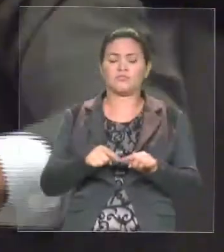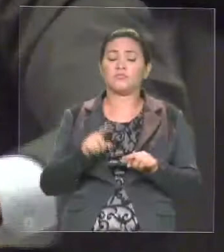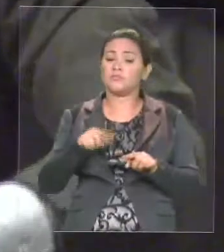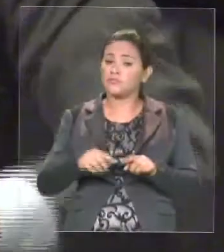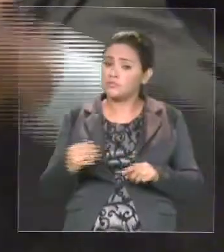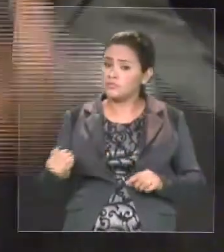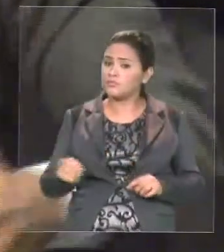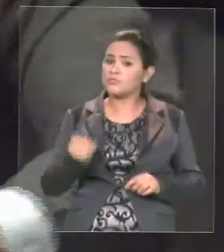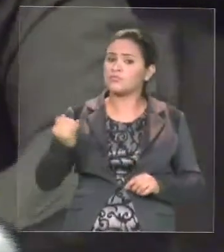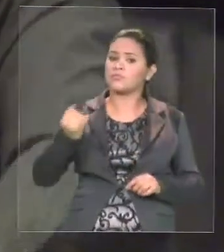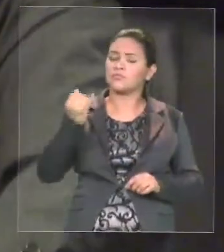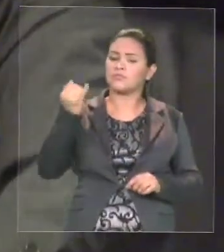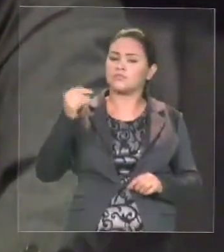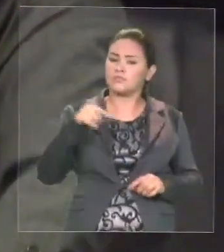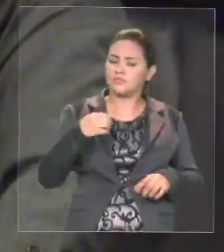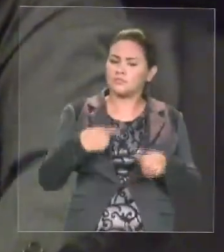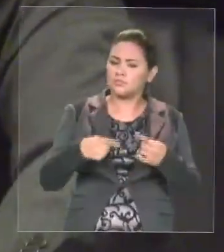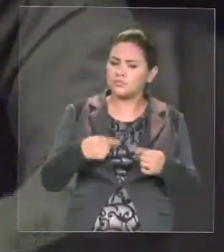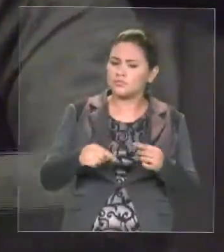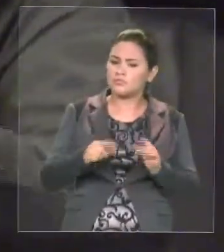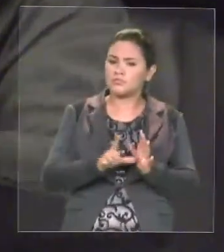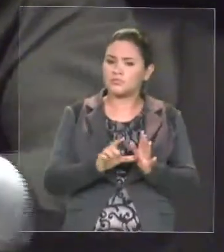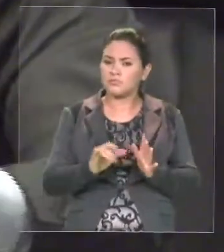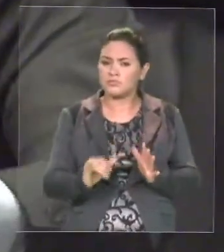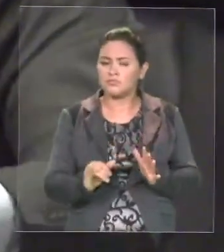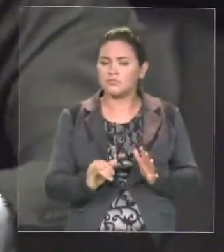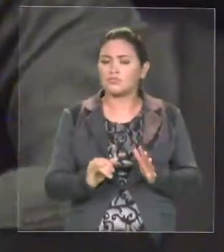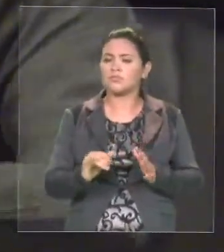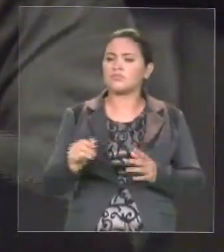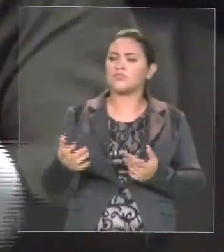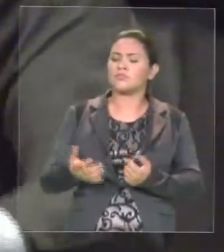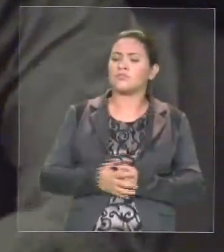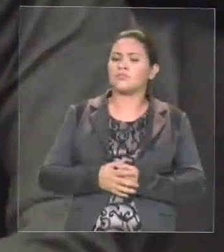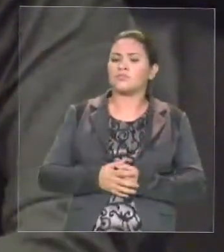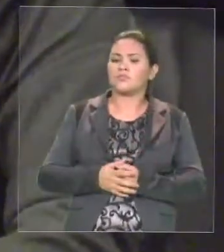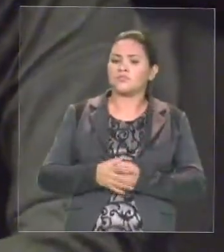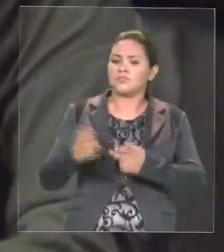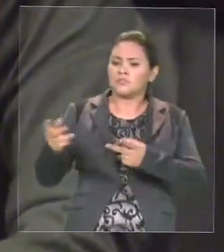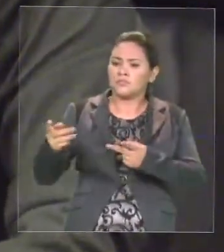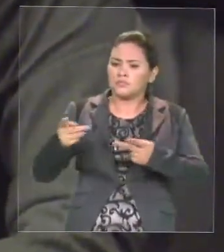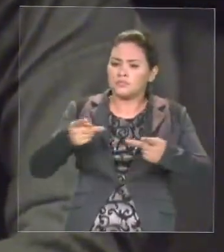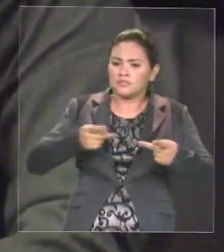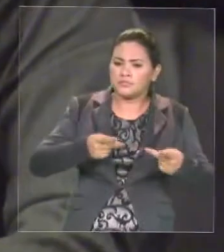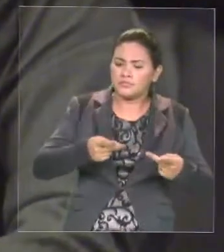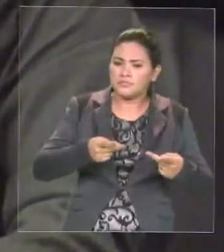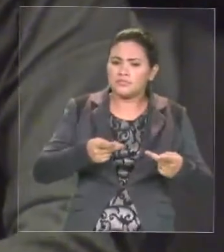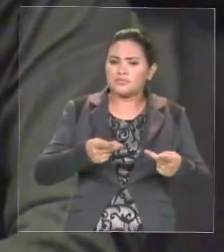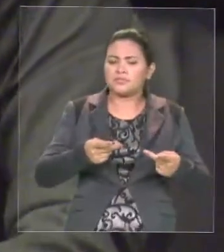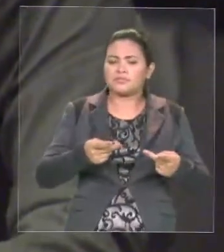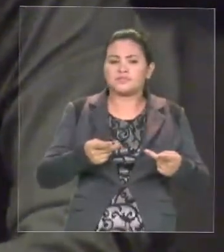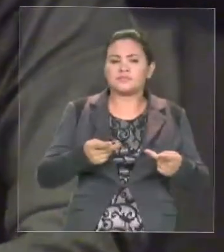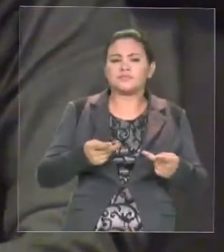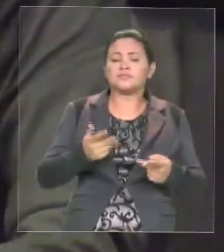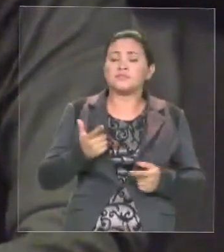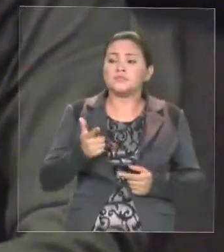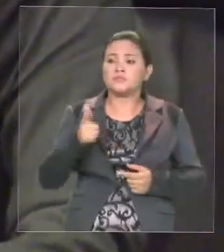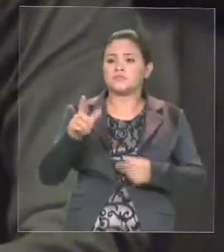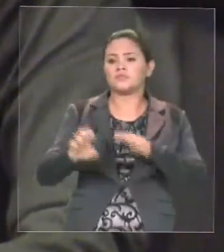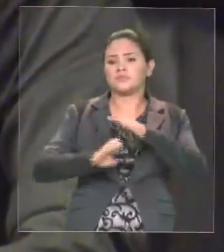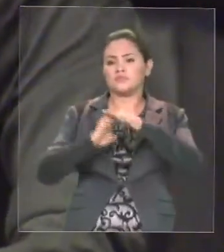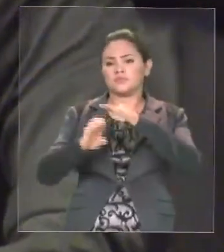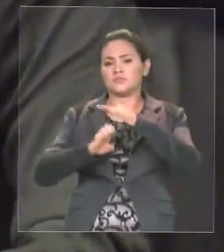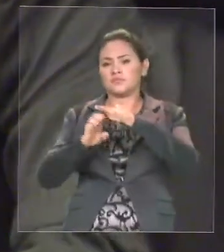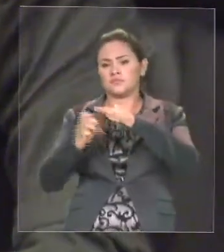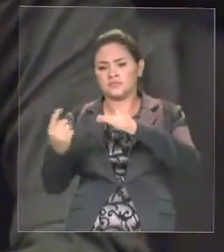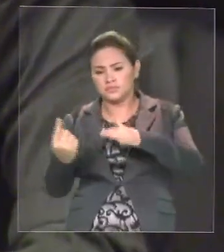outros investimentos também nesta área, porque, no momento de crise, o que nós precisamos é exatamente isso, é dar oportunidade para que as empresas se instalem